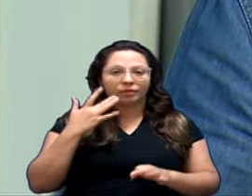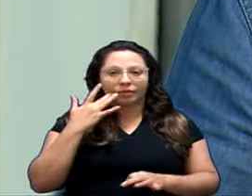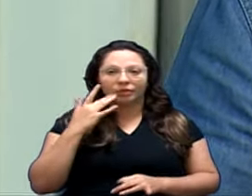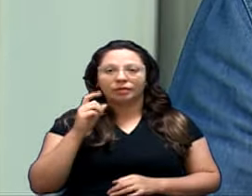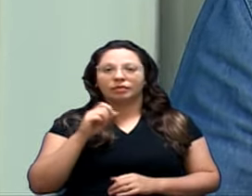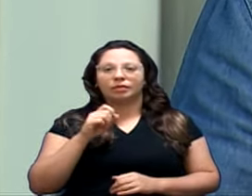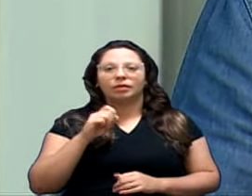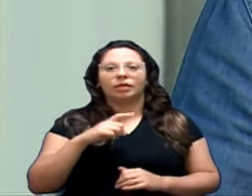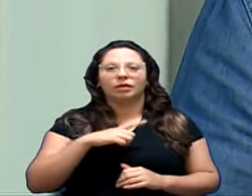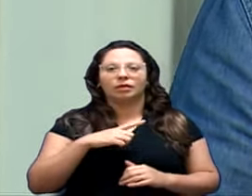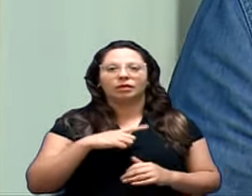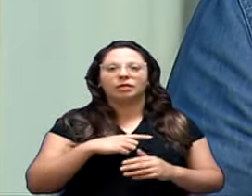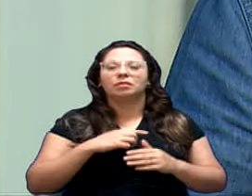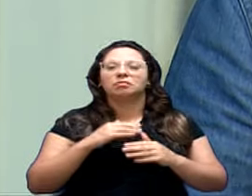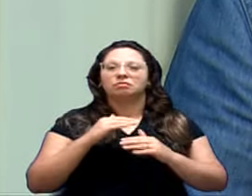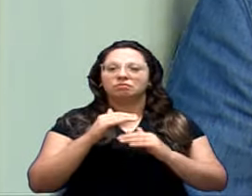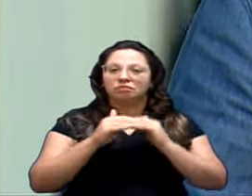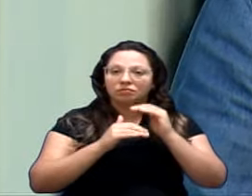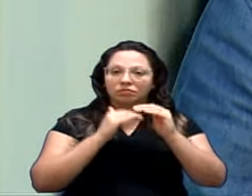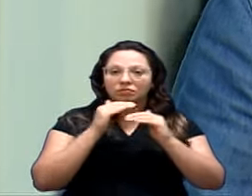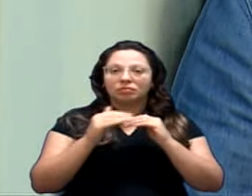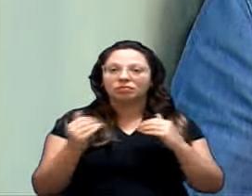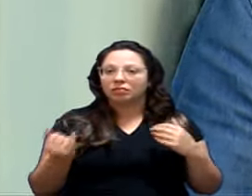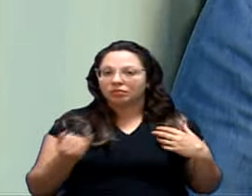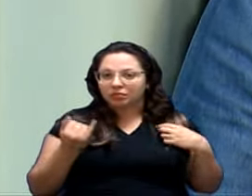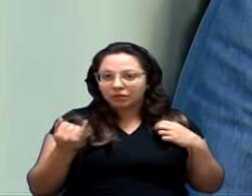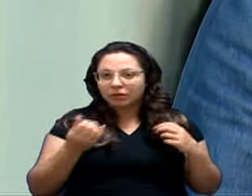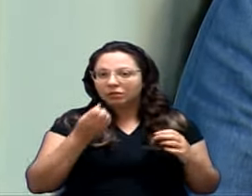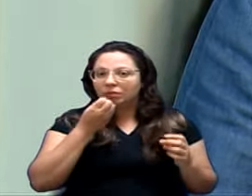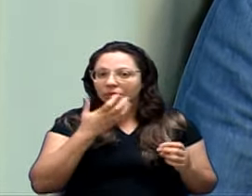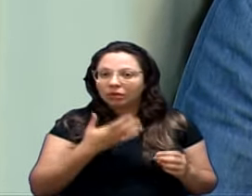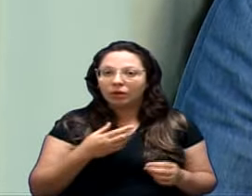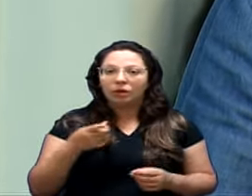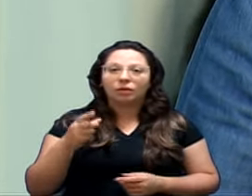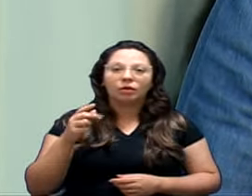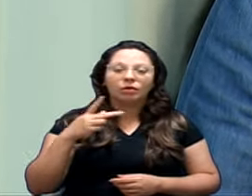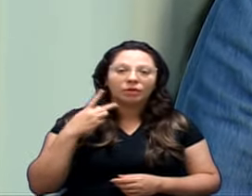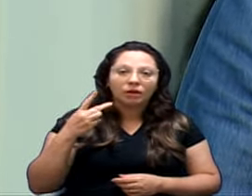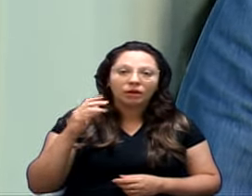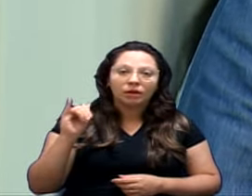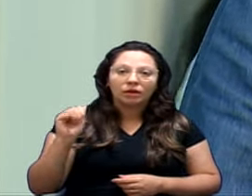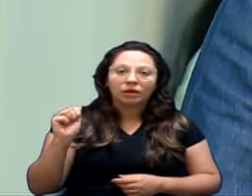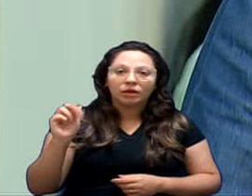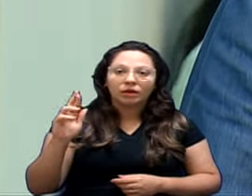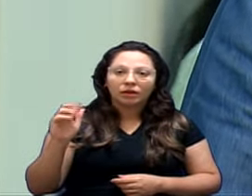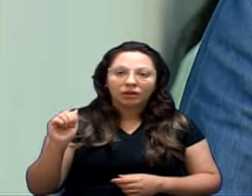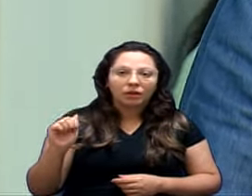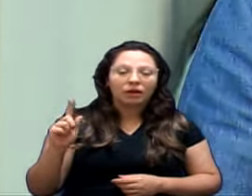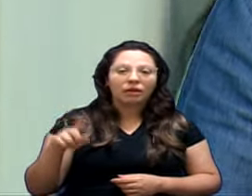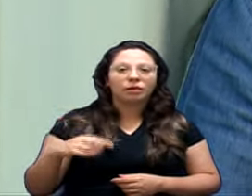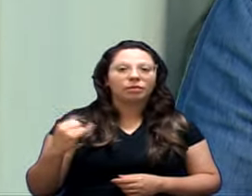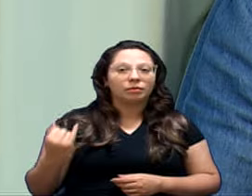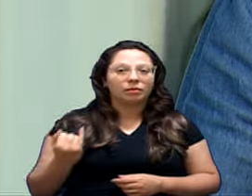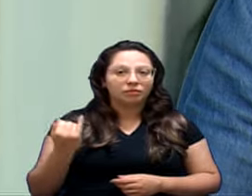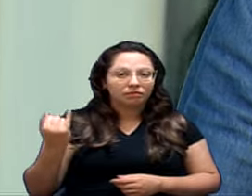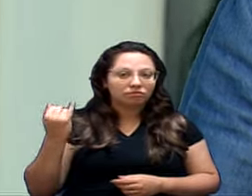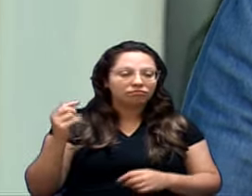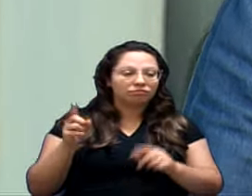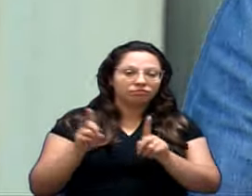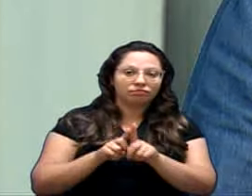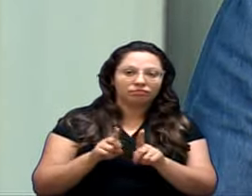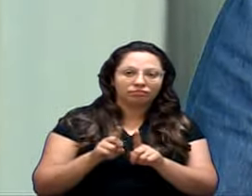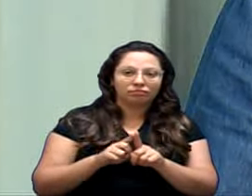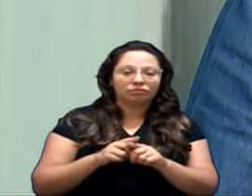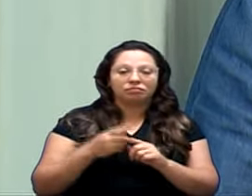significativos importantes as considerações que a vereadora Iara faz são extremamente importantes também